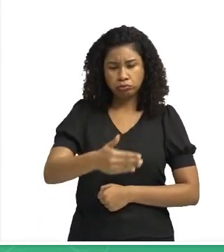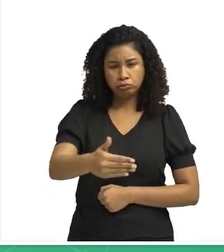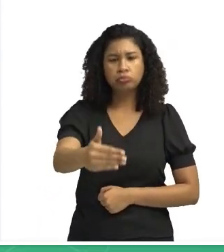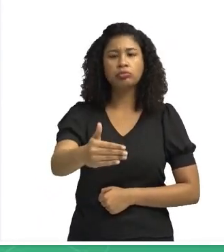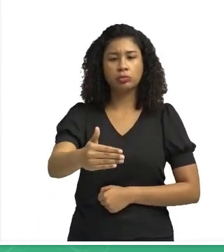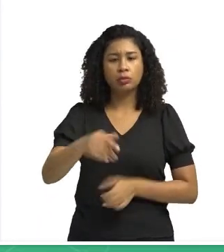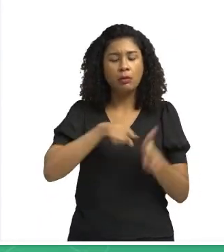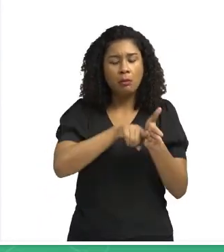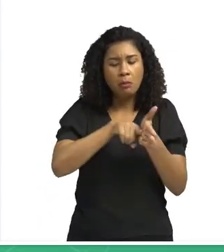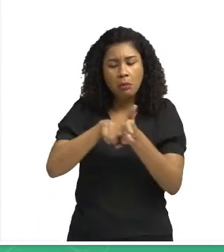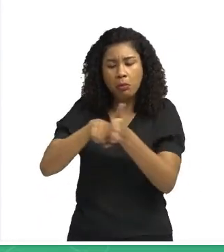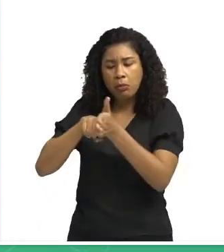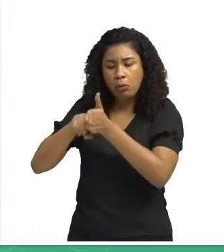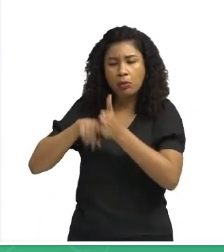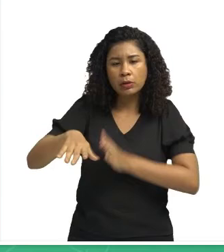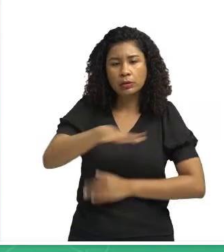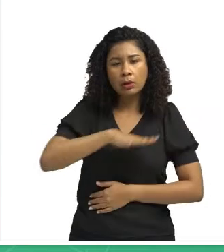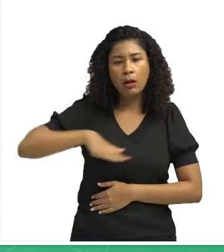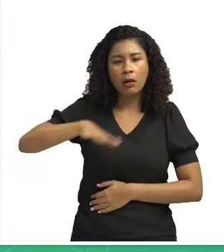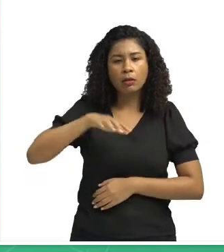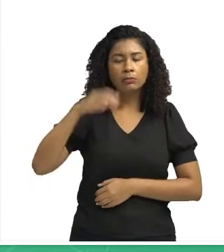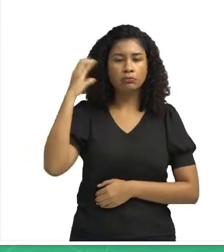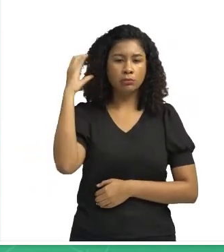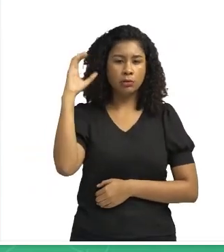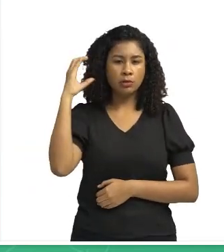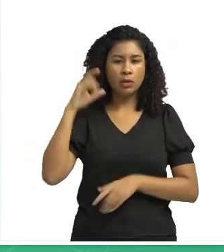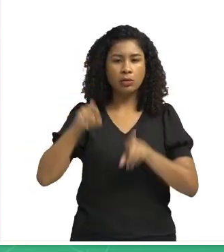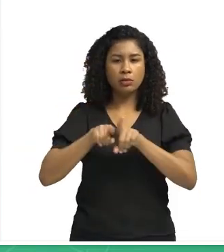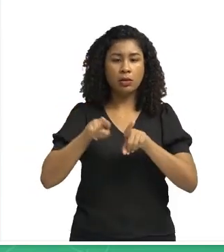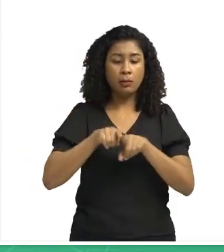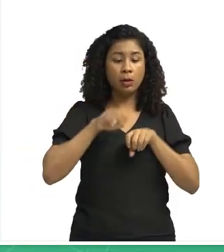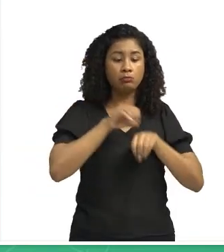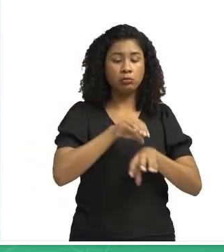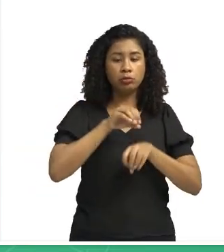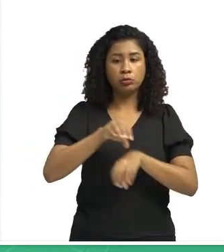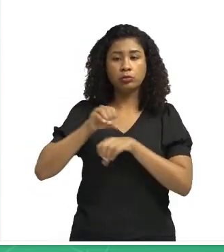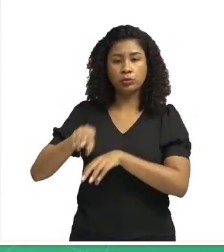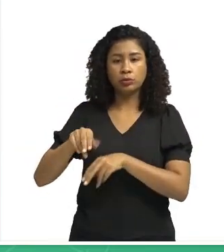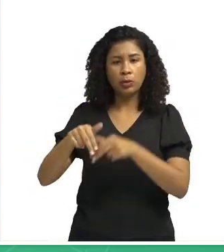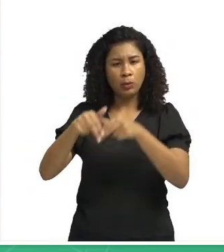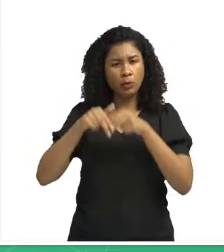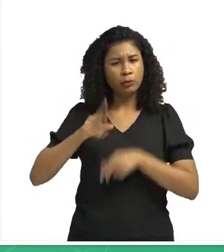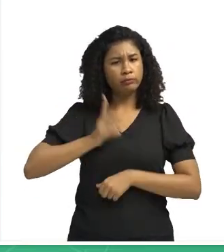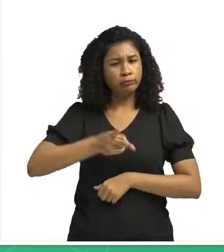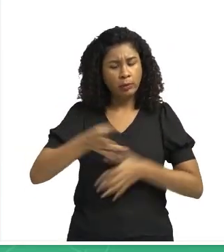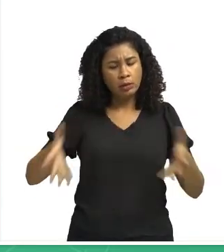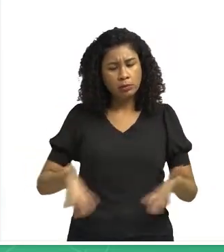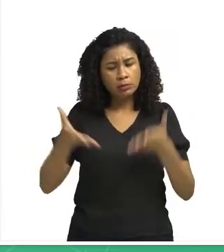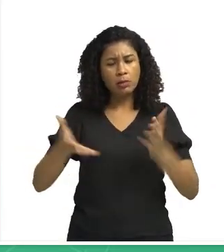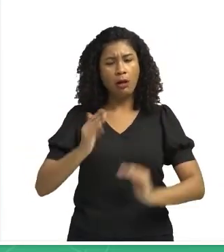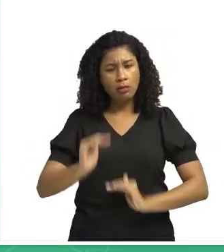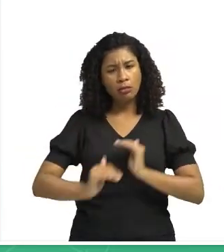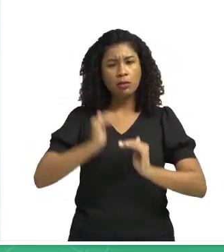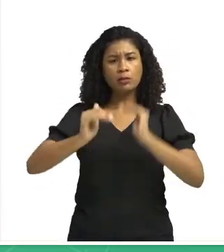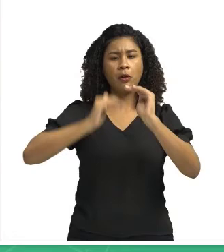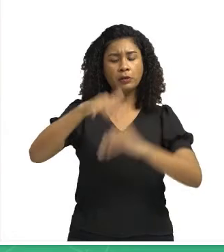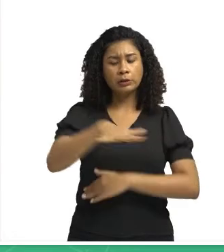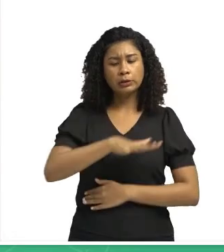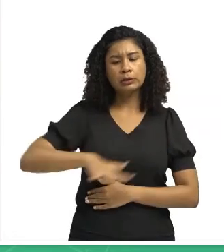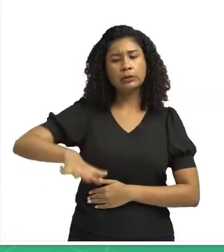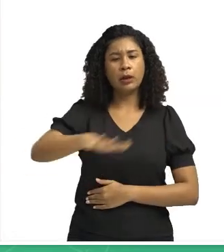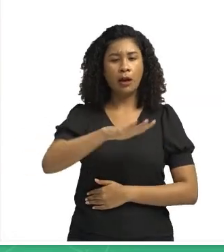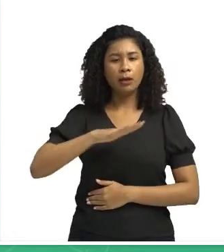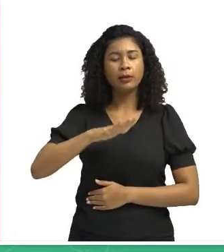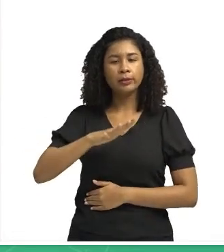pesquisa científica e ao magistério, tanto que lecionou ou contribuiu para o desenvolvimento de diversas áreas